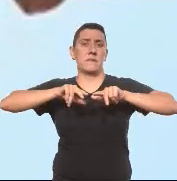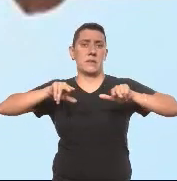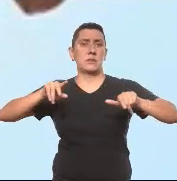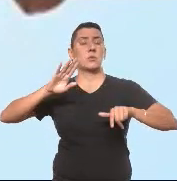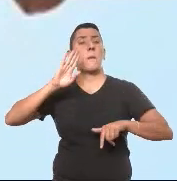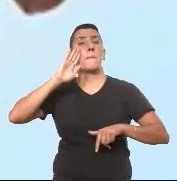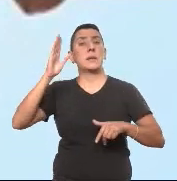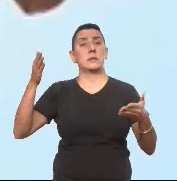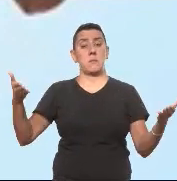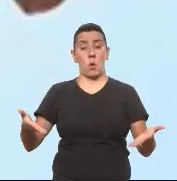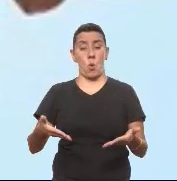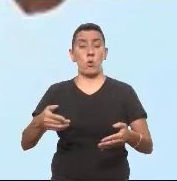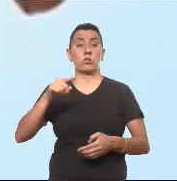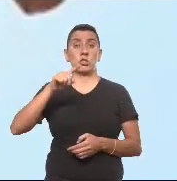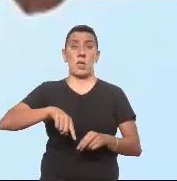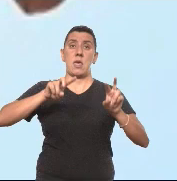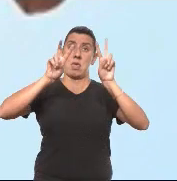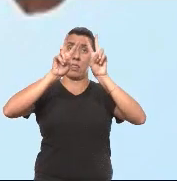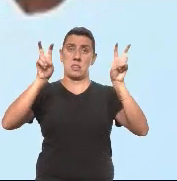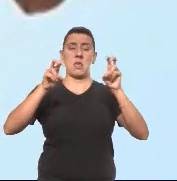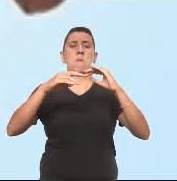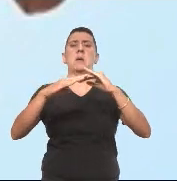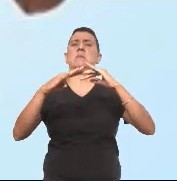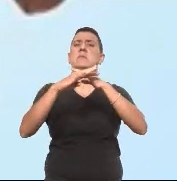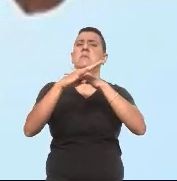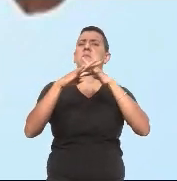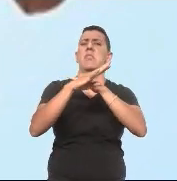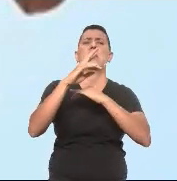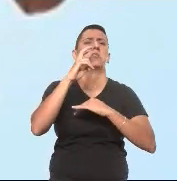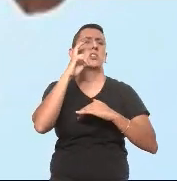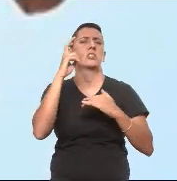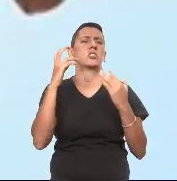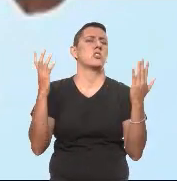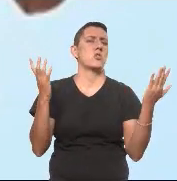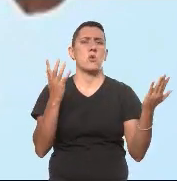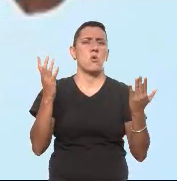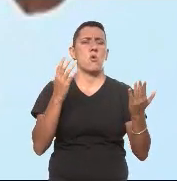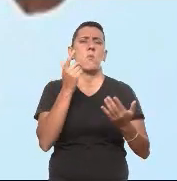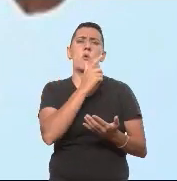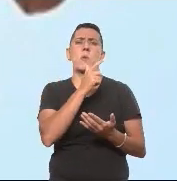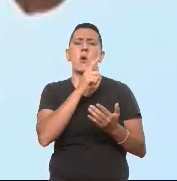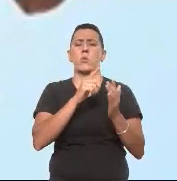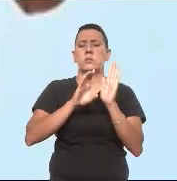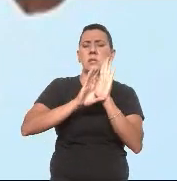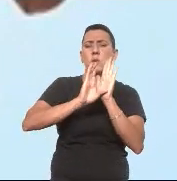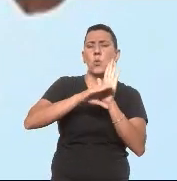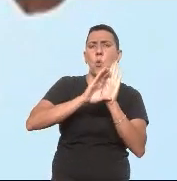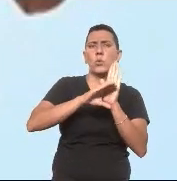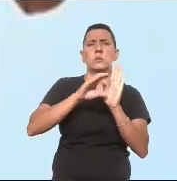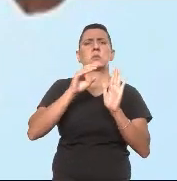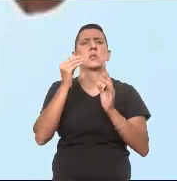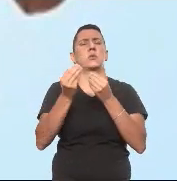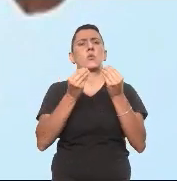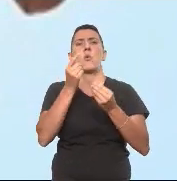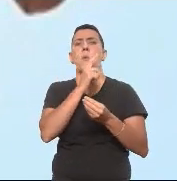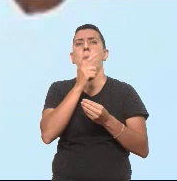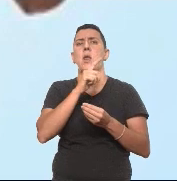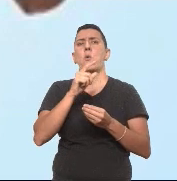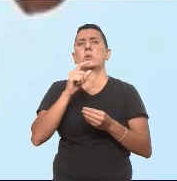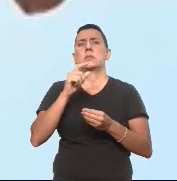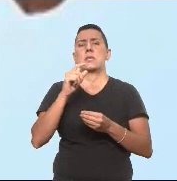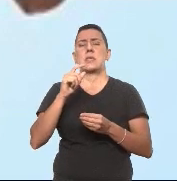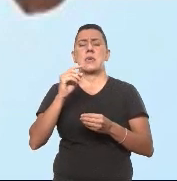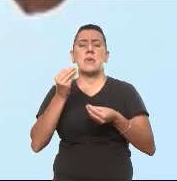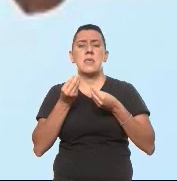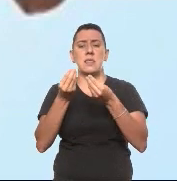é cidade inteligente Vamos explorar um pouquinho do Qual é o conceito de que forma que isso pode ser empregado e quais são as os casos de sucesso que a